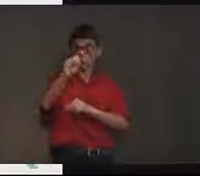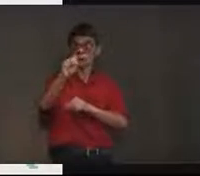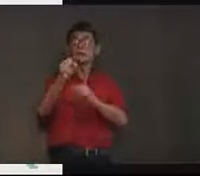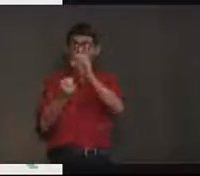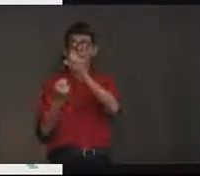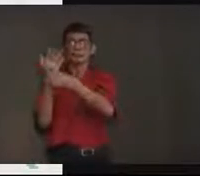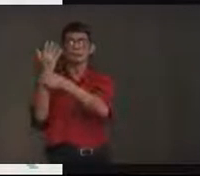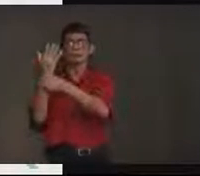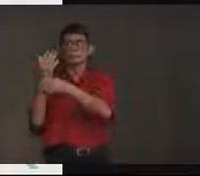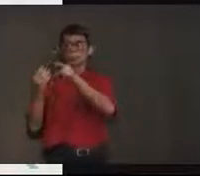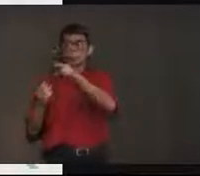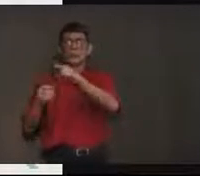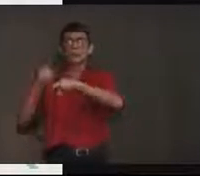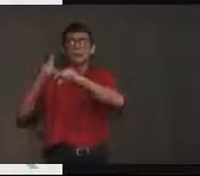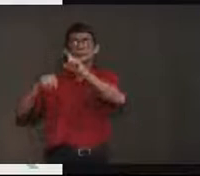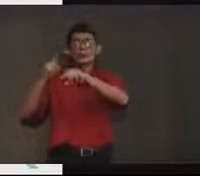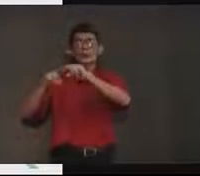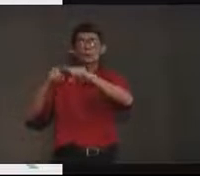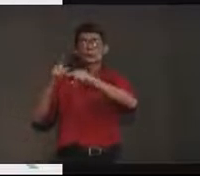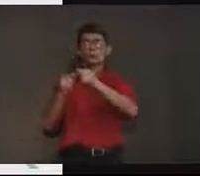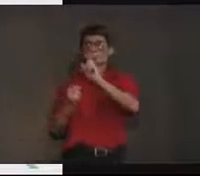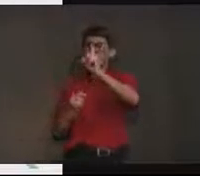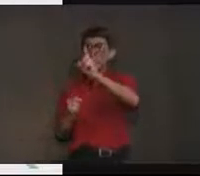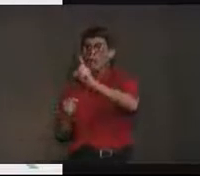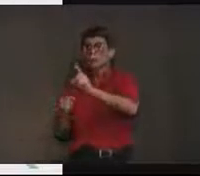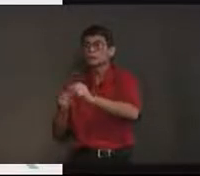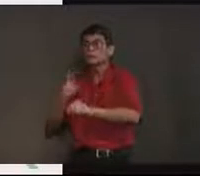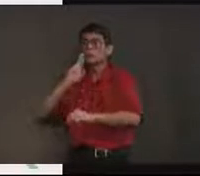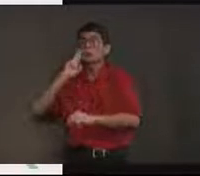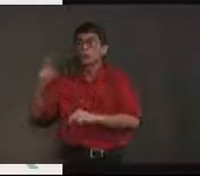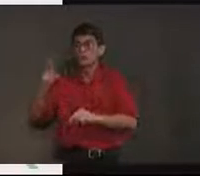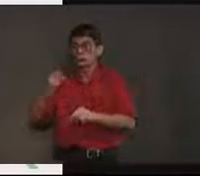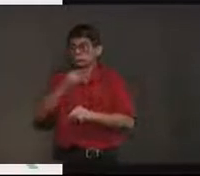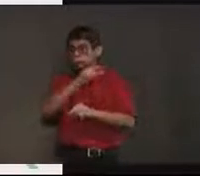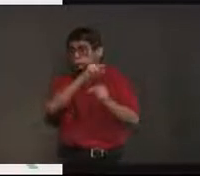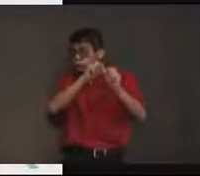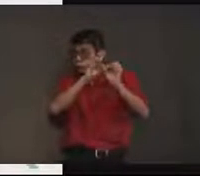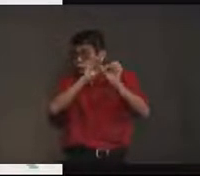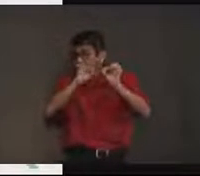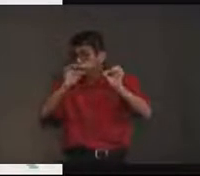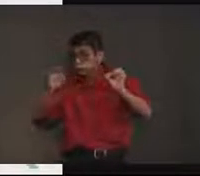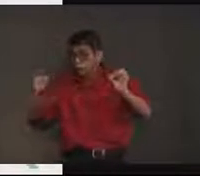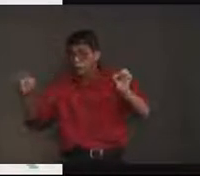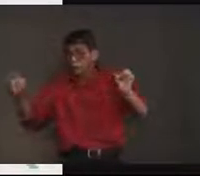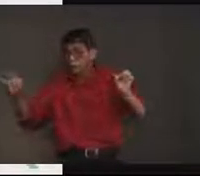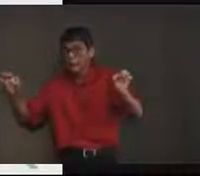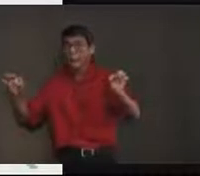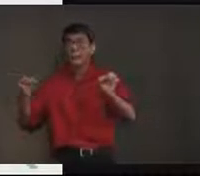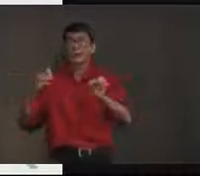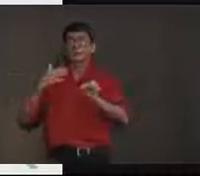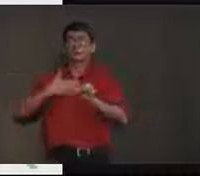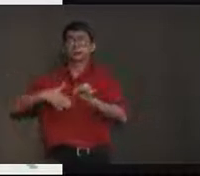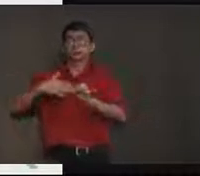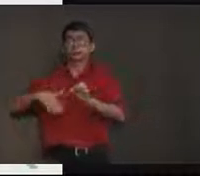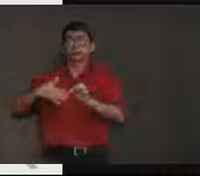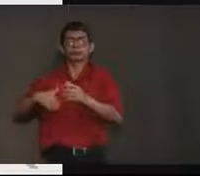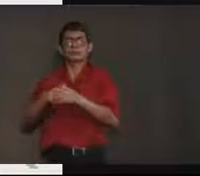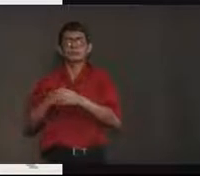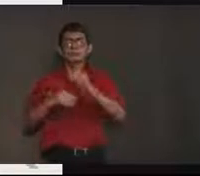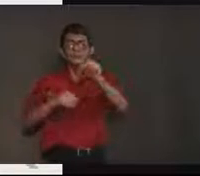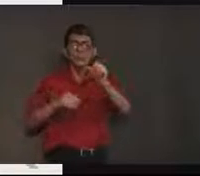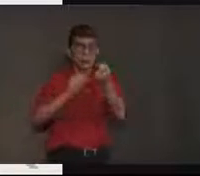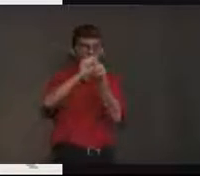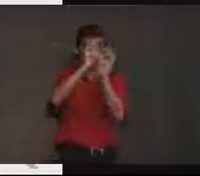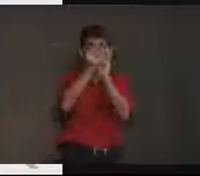com esse materiais tem respostas não lineares lentas quando o feixe de luz atravessa esse Cristal o índice de refração